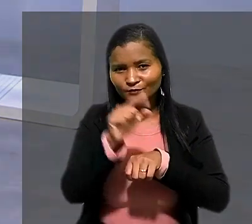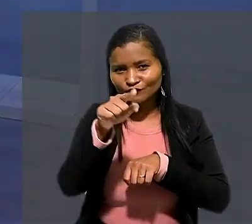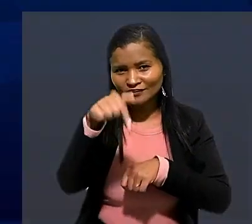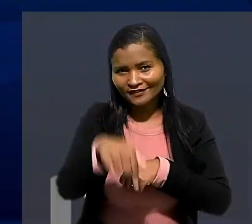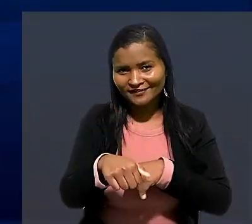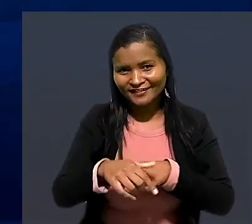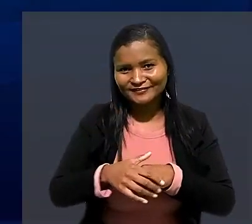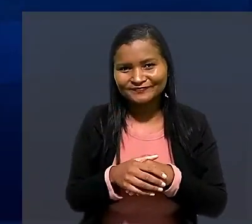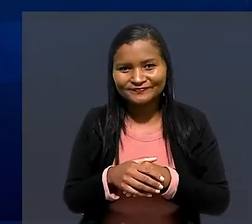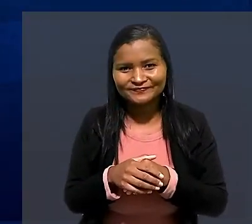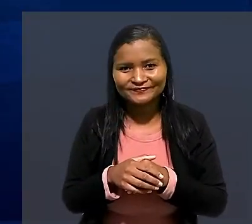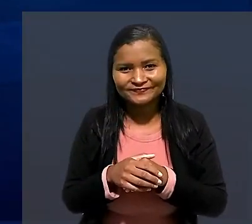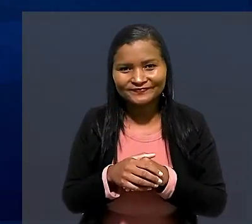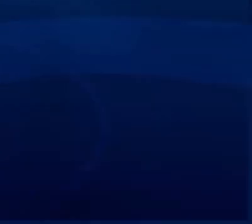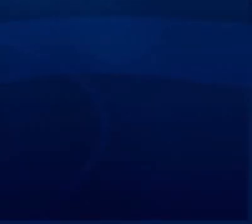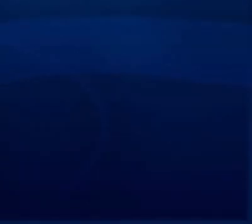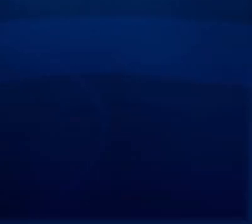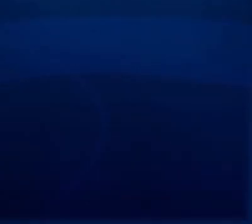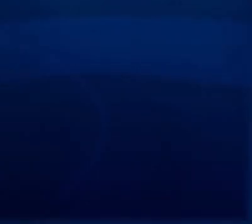aqui.